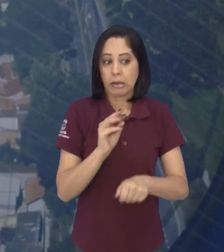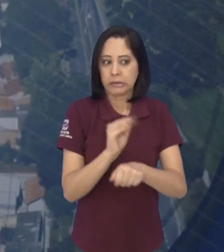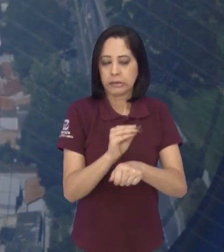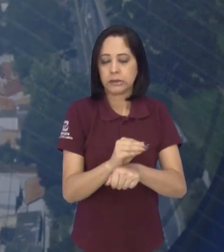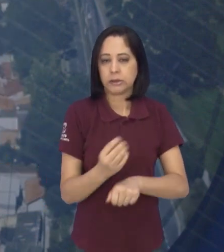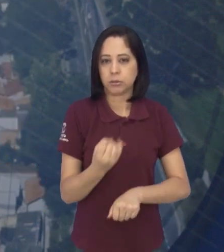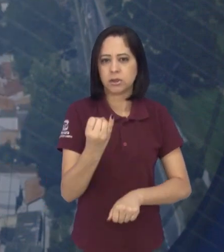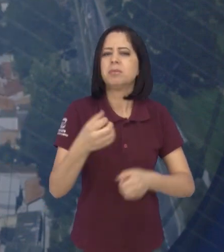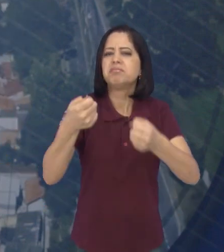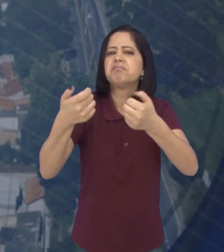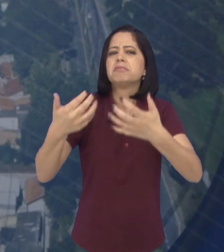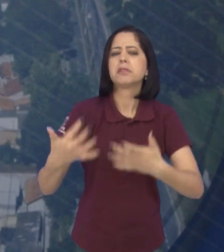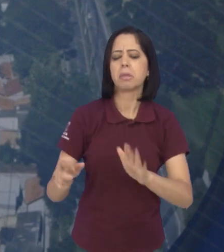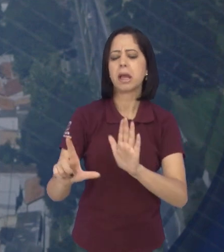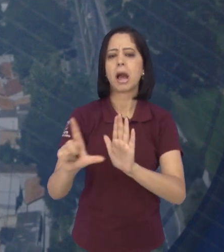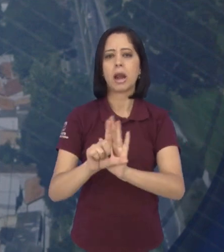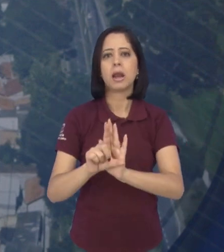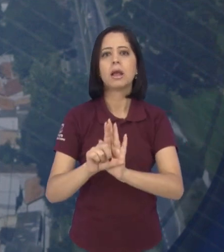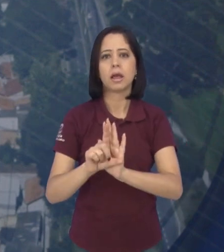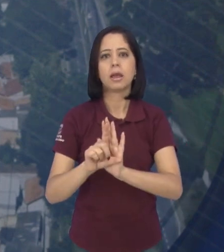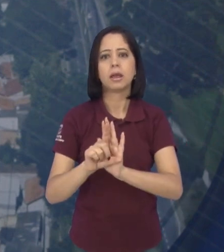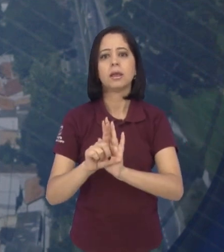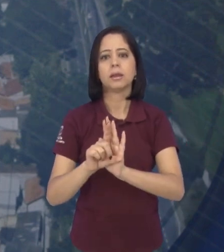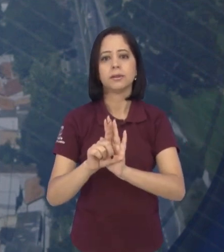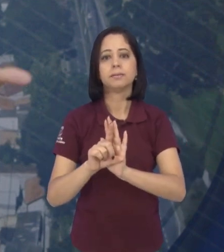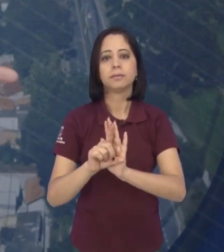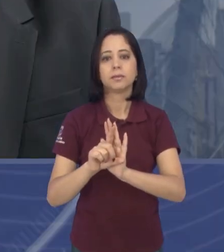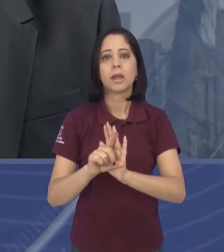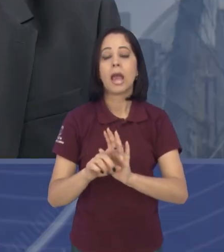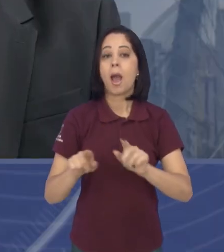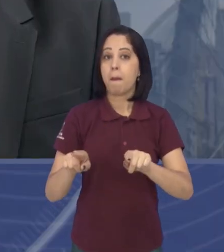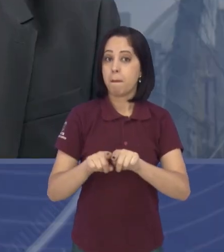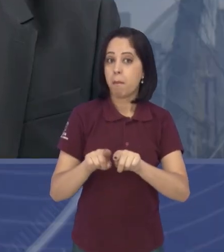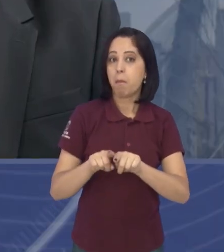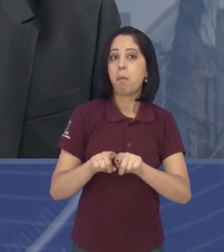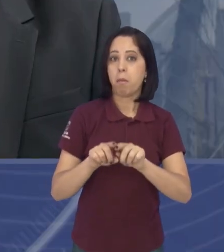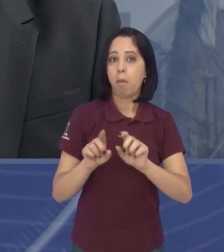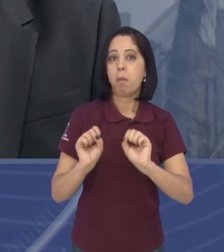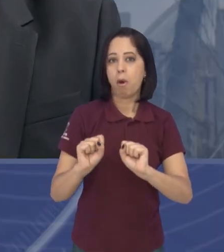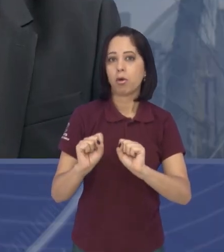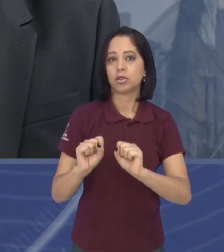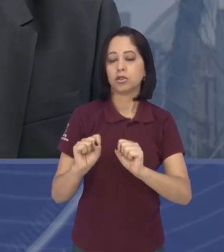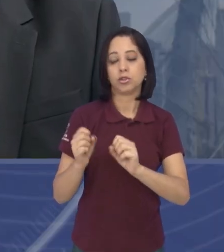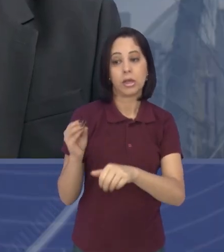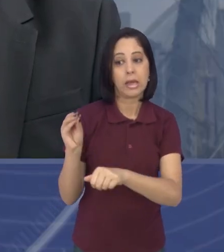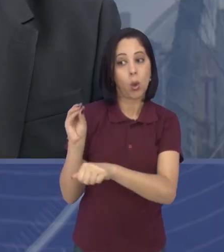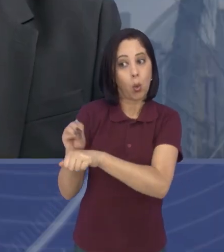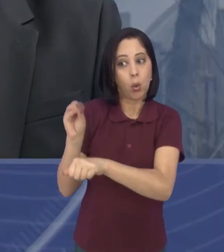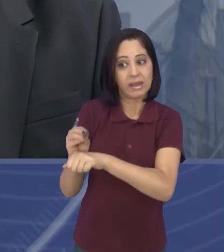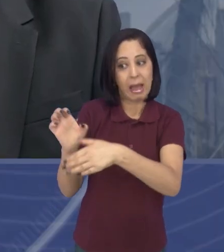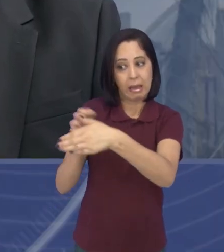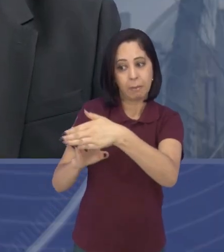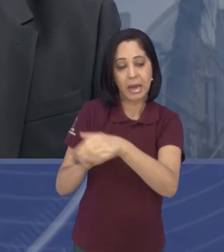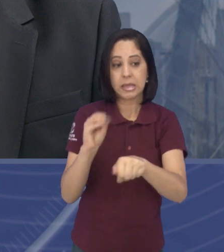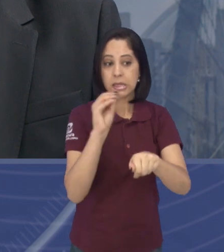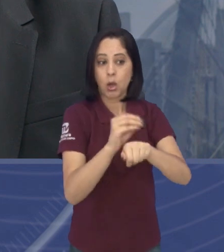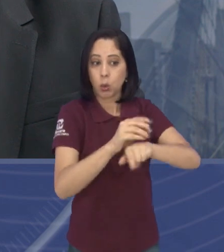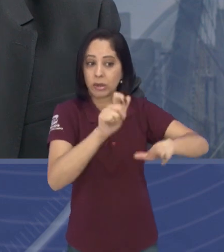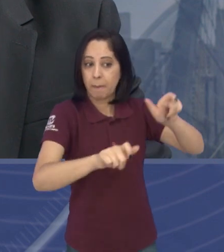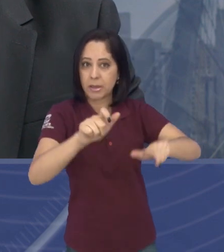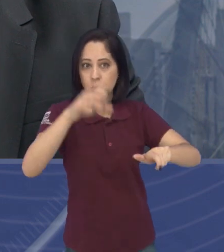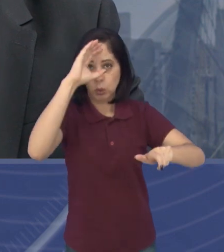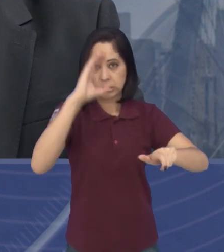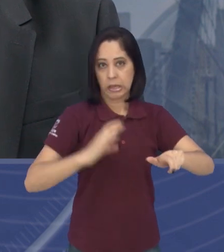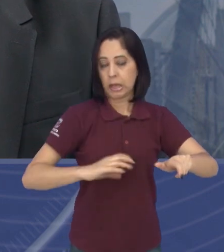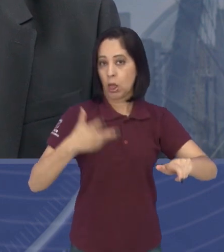pouquinho para a gente dessa lei. Ela serve tanto, né, pessoas físicas, pessoas jurídicas, né, são cobradas em